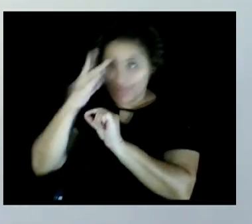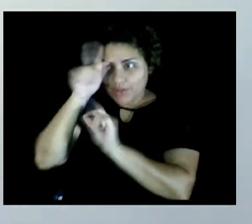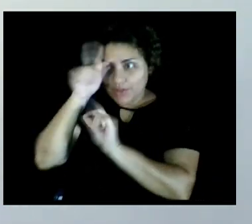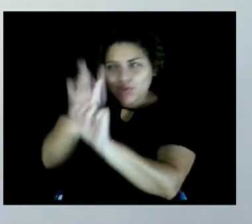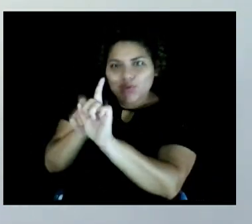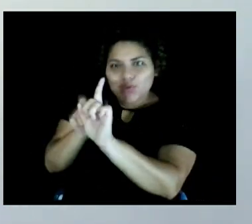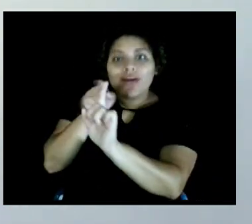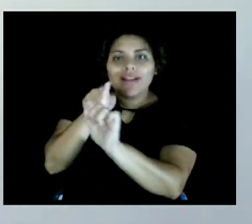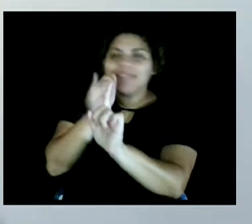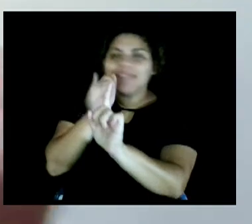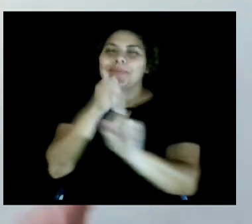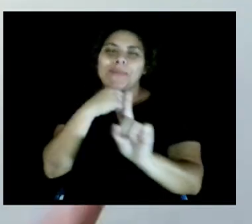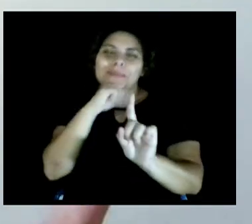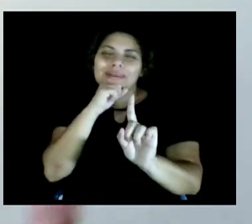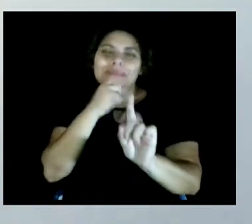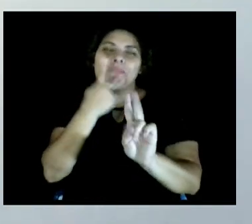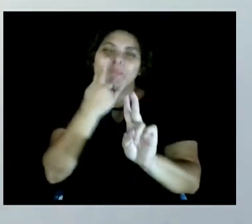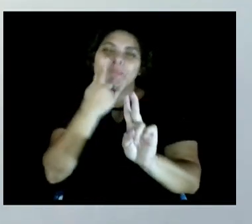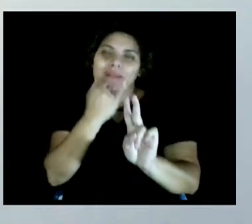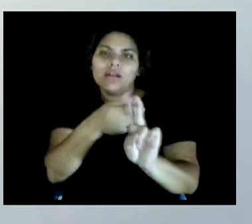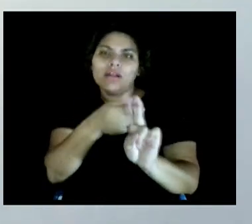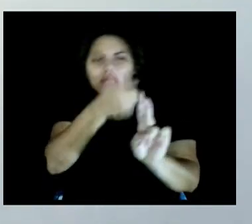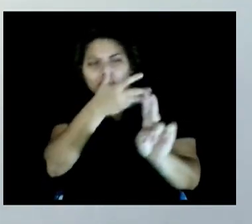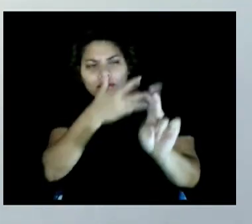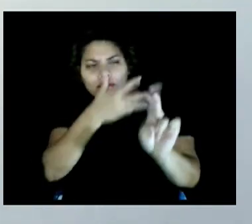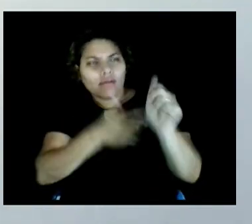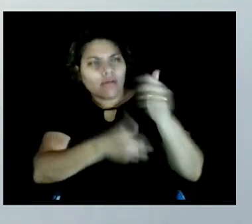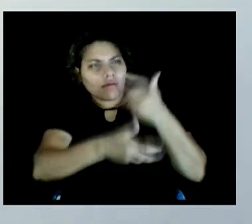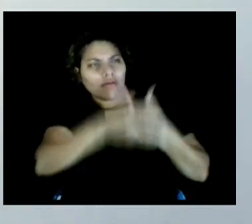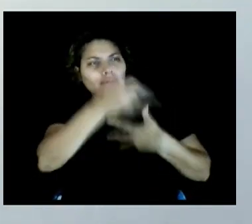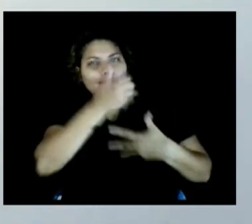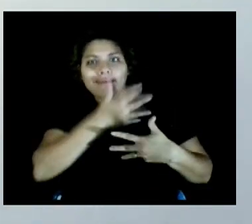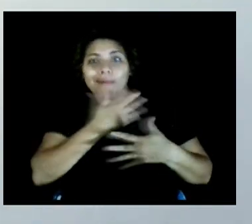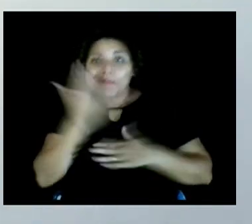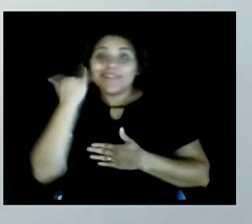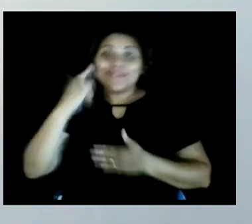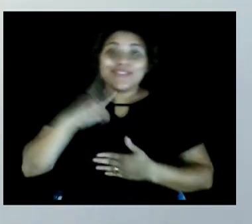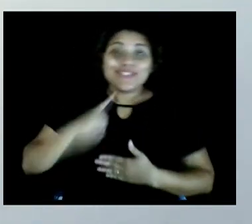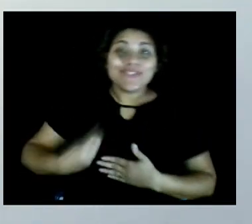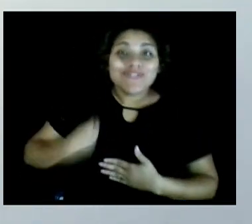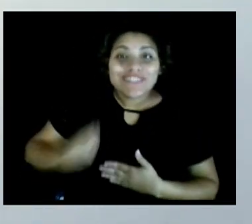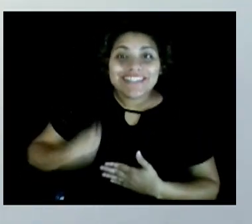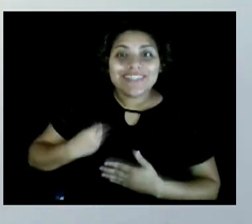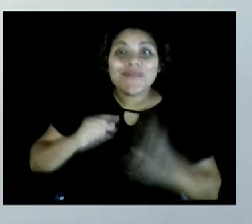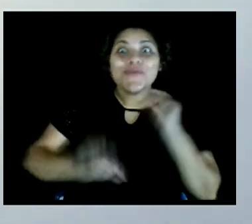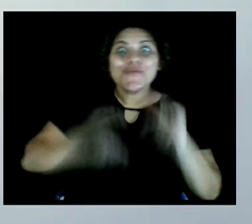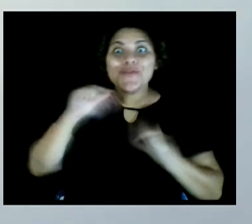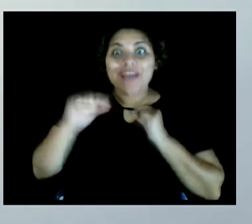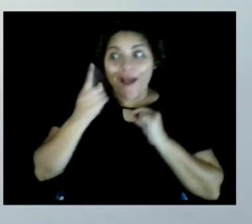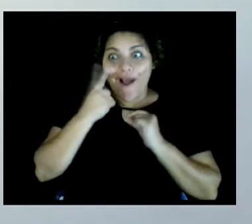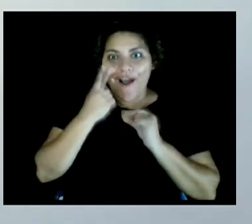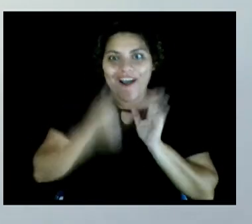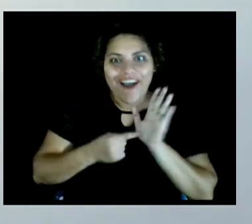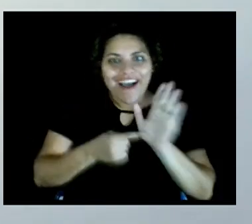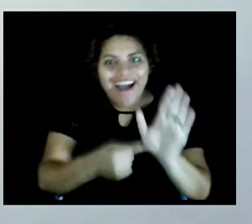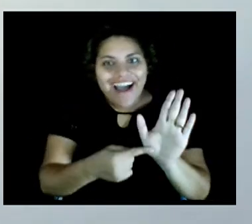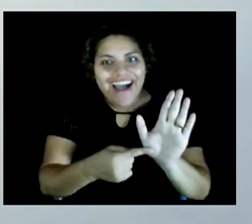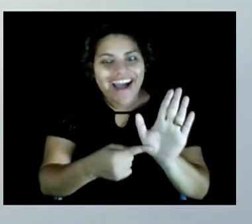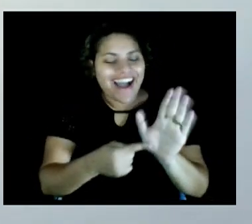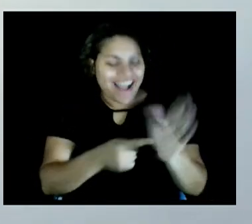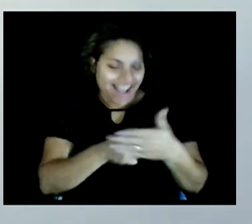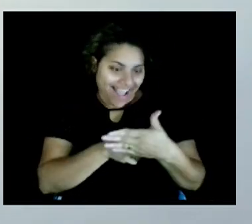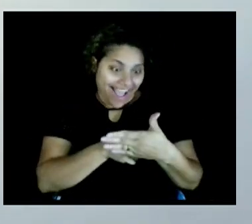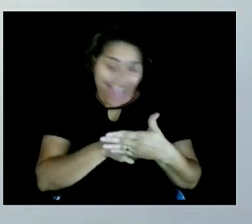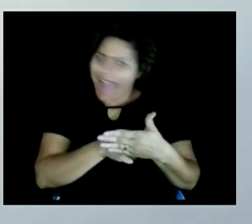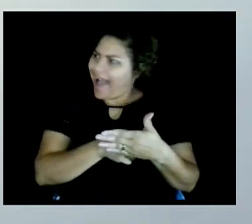isso, tinha isso. Como a Raquel colocou o exemplo do desenho do Pica-Pau. Na minha época também tinha Bananas de Pijama,